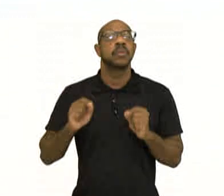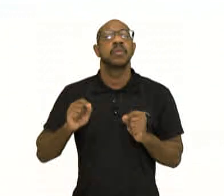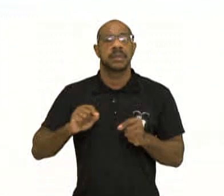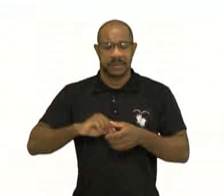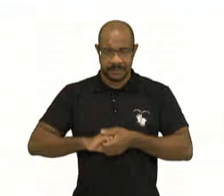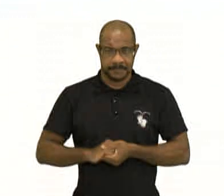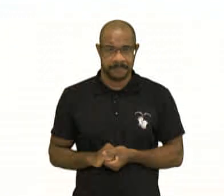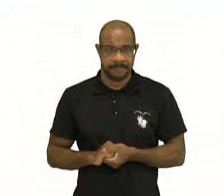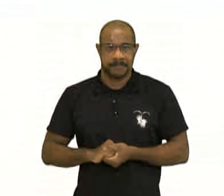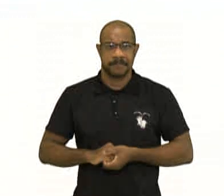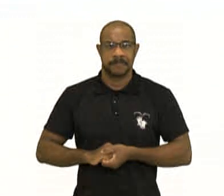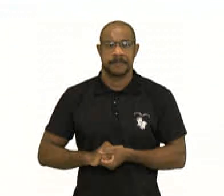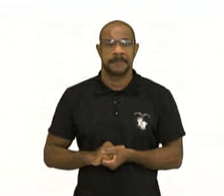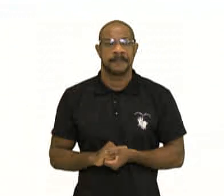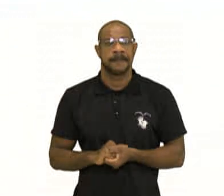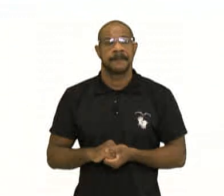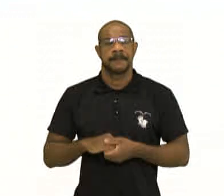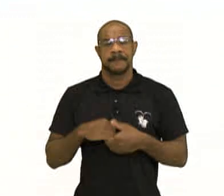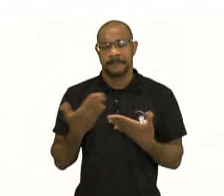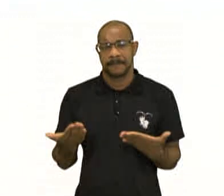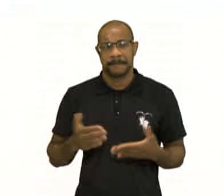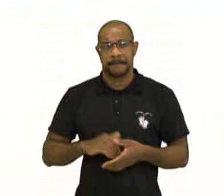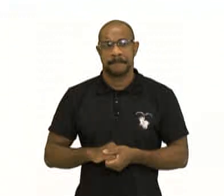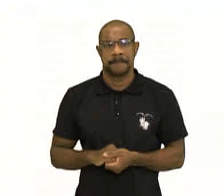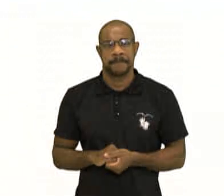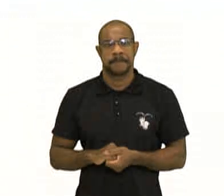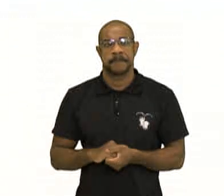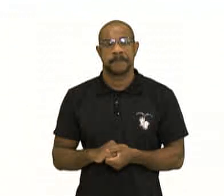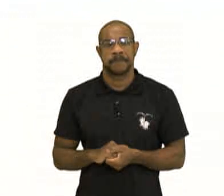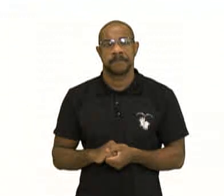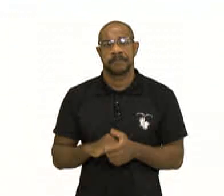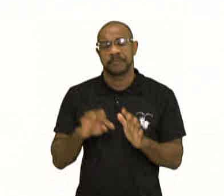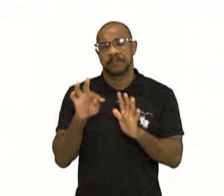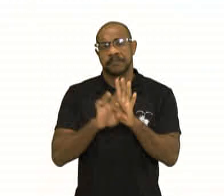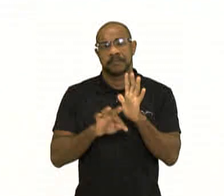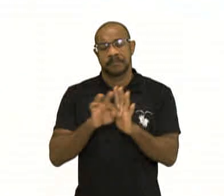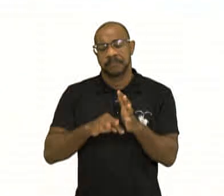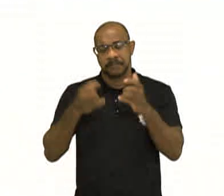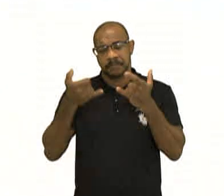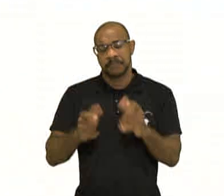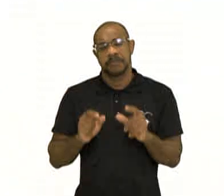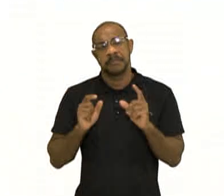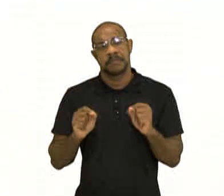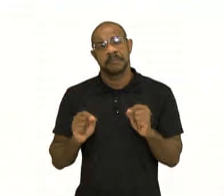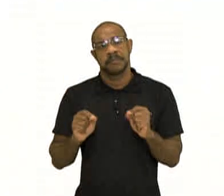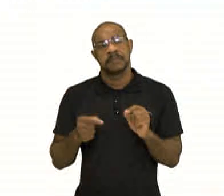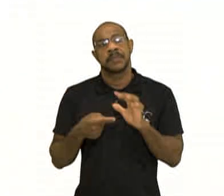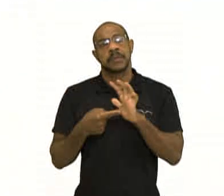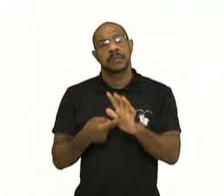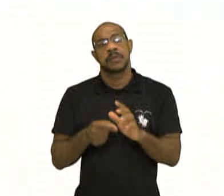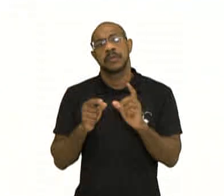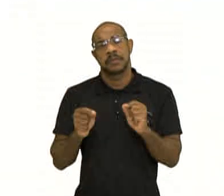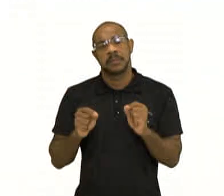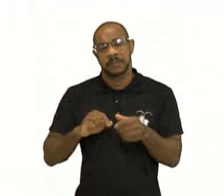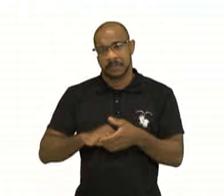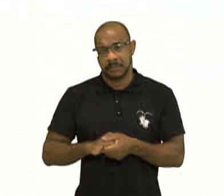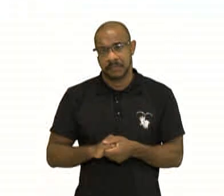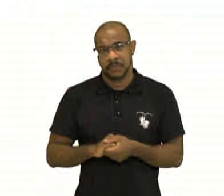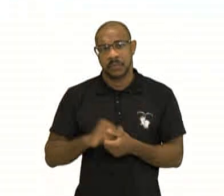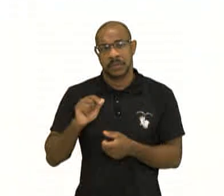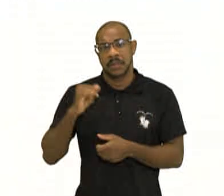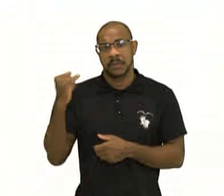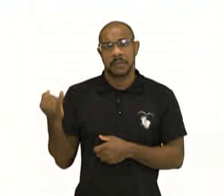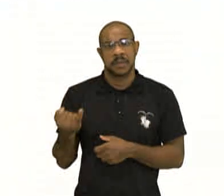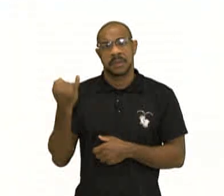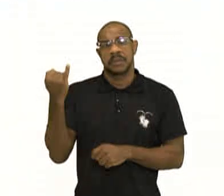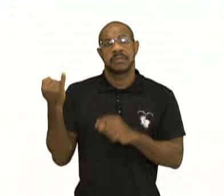de relativismo. Então, pessoal, veja que bacana. O texto todo, ele traz também ele agrega mais uma questão importante para